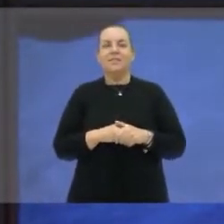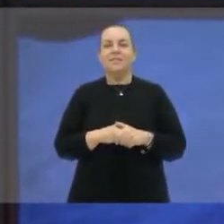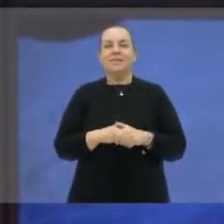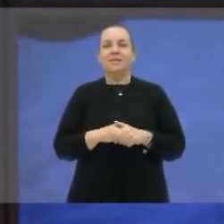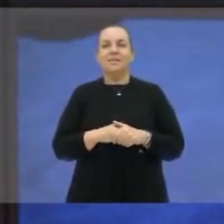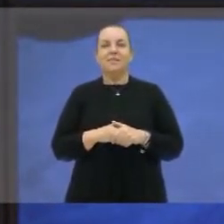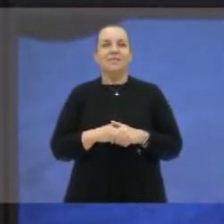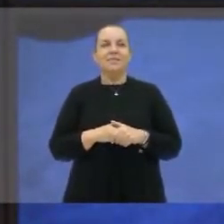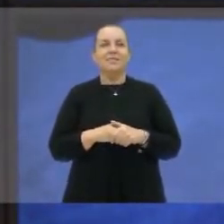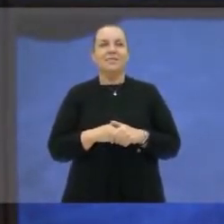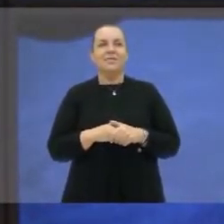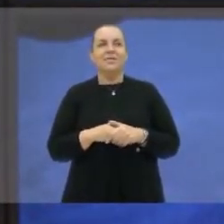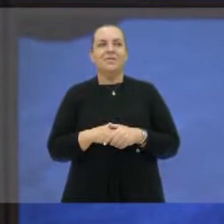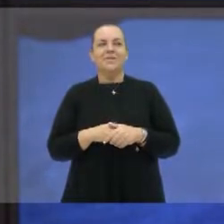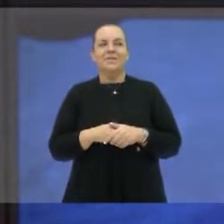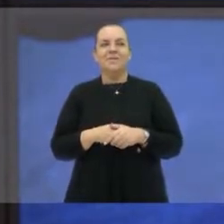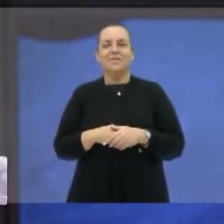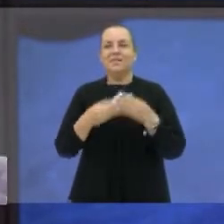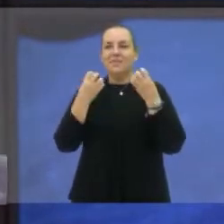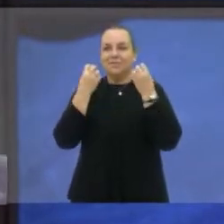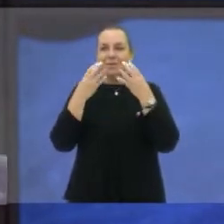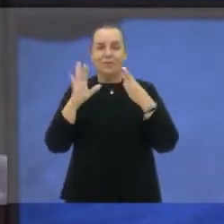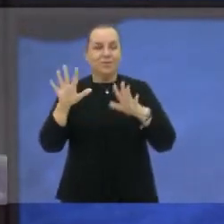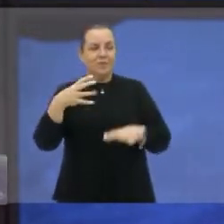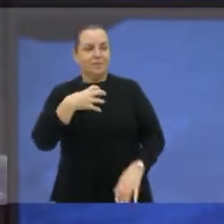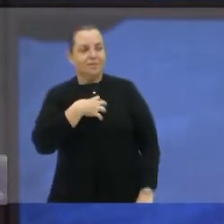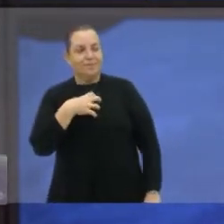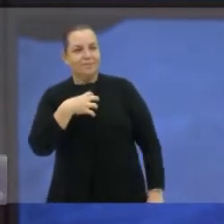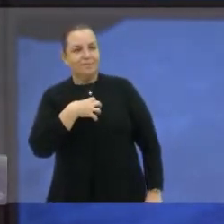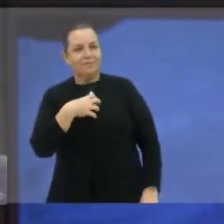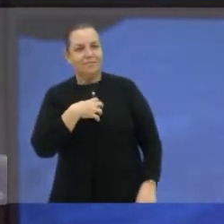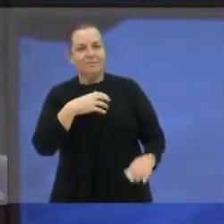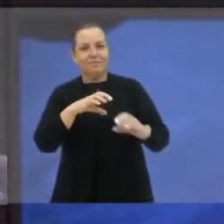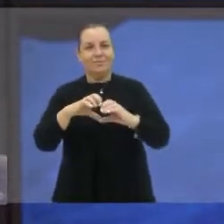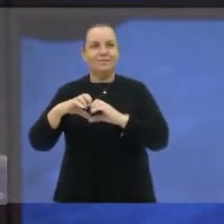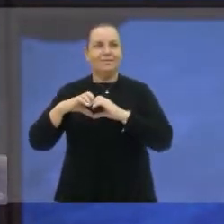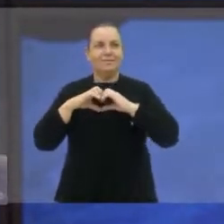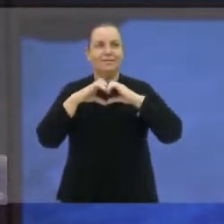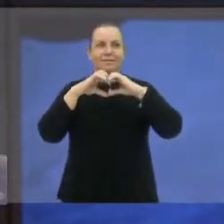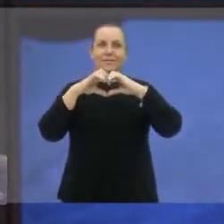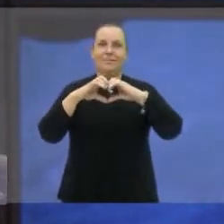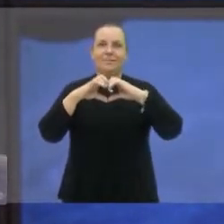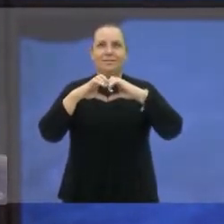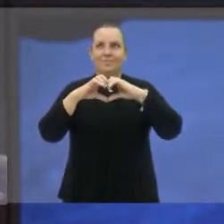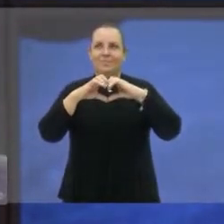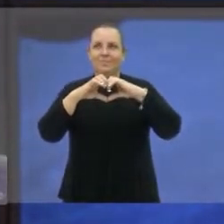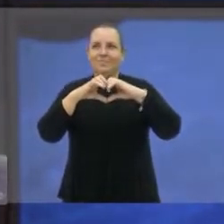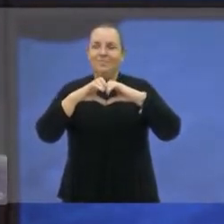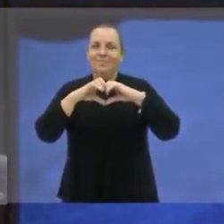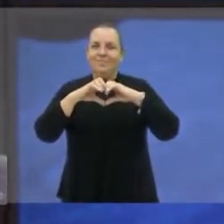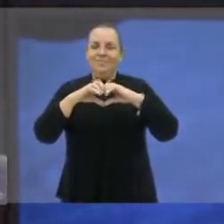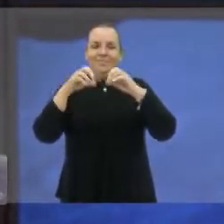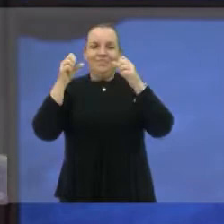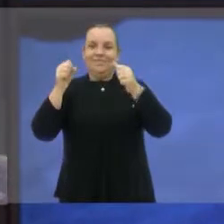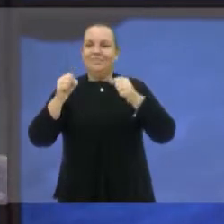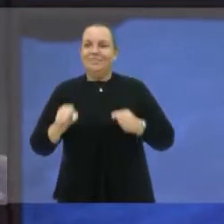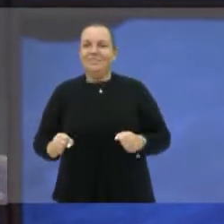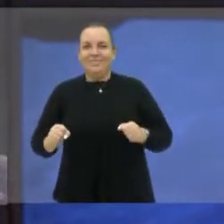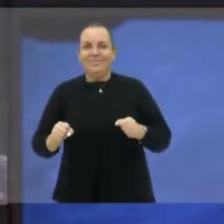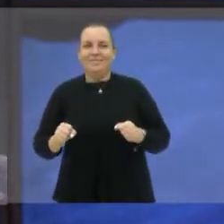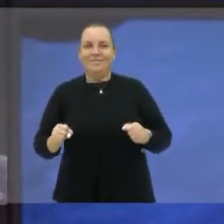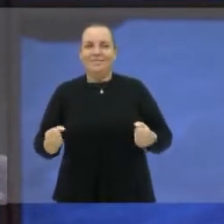Como é bom já sentir no coração a força e o poder do